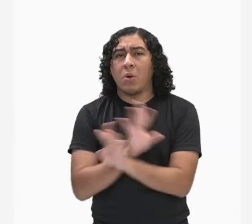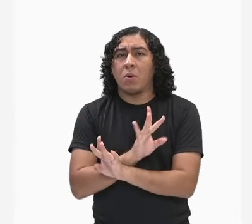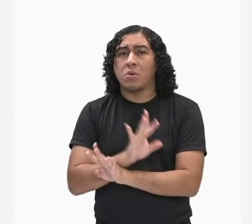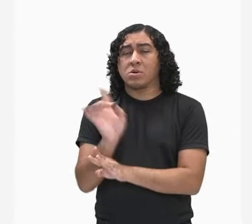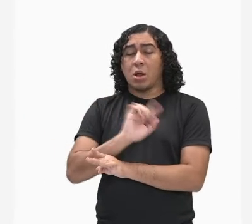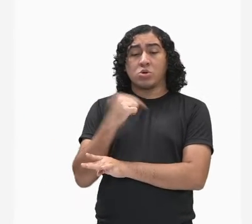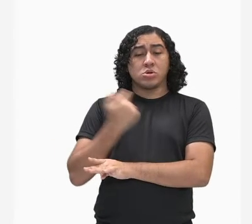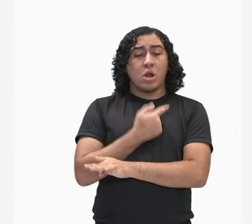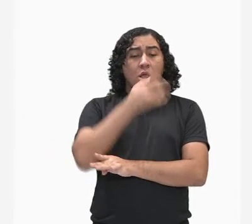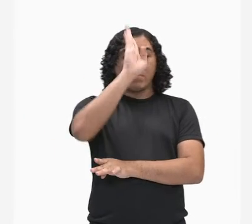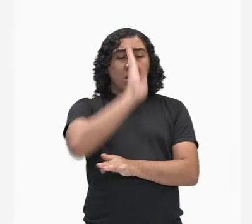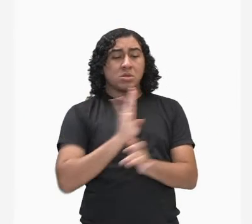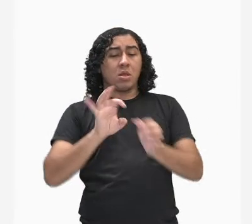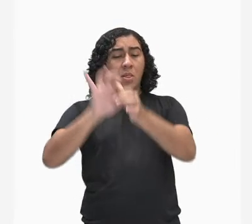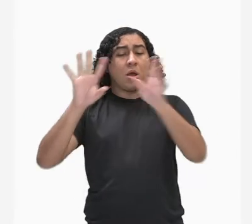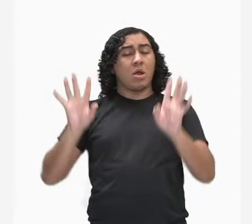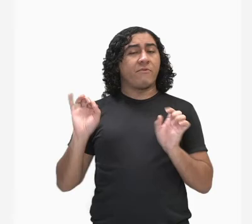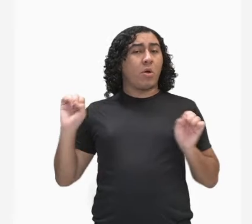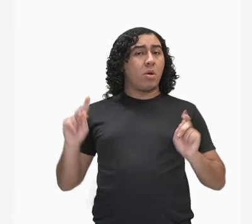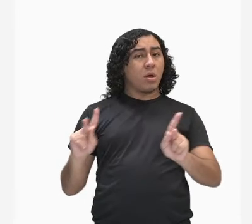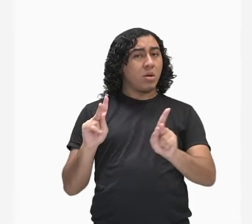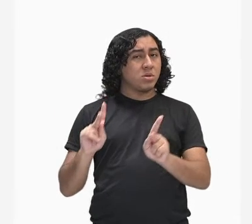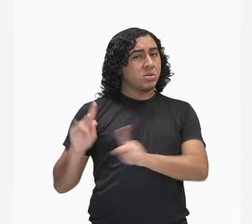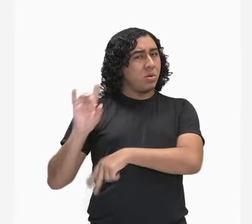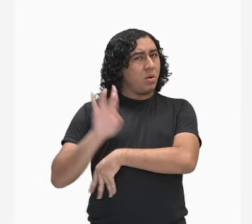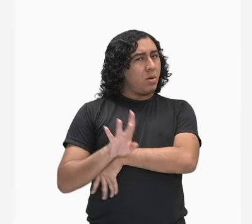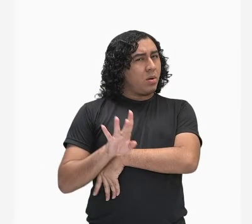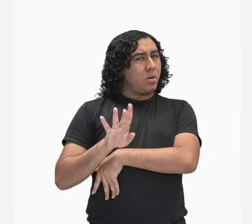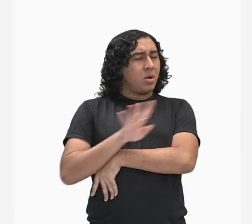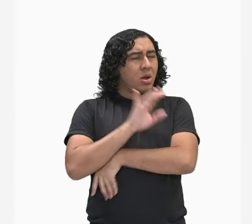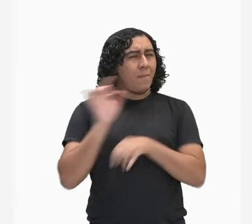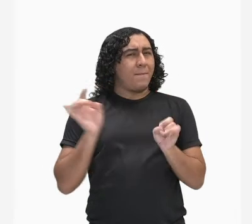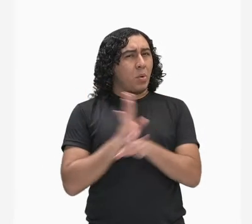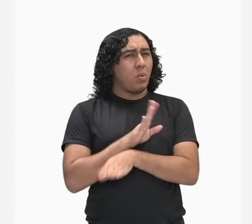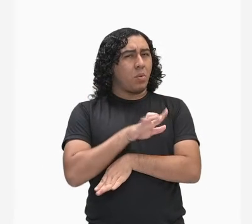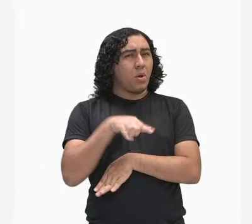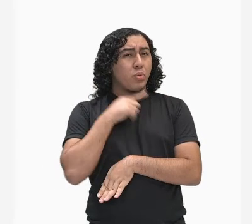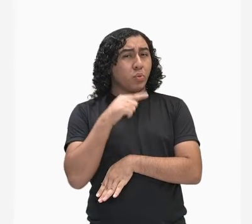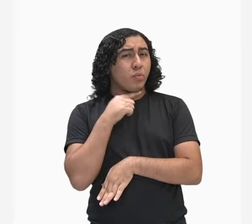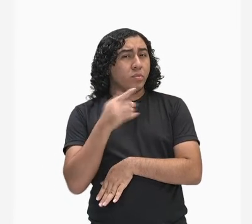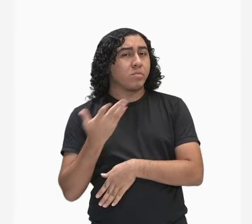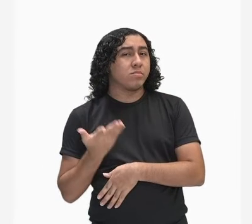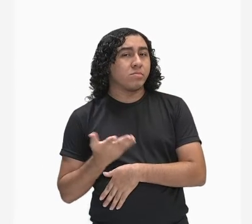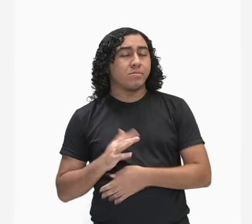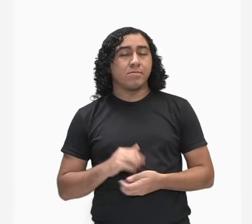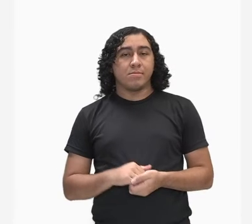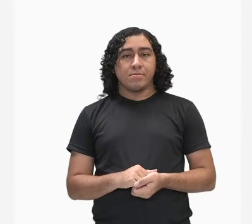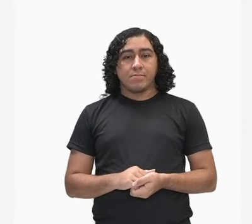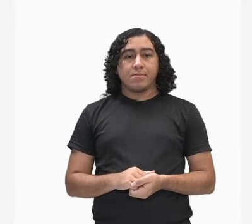agora e pronto, está tranquilo. É só isso? O que vocês acham? Vamos ver então?